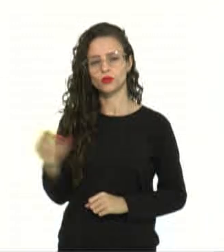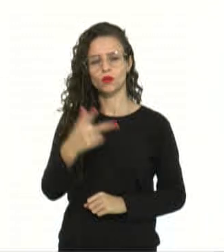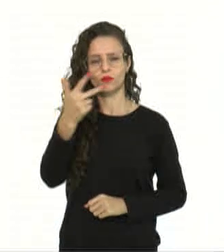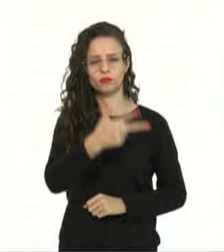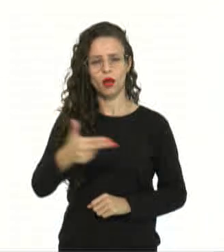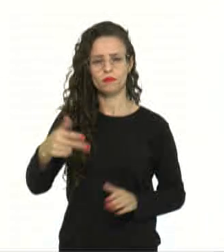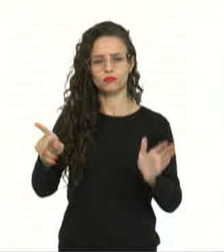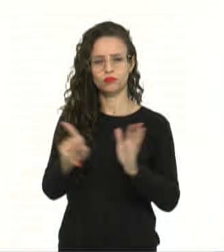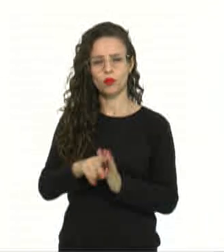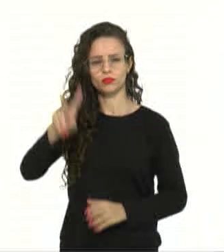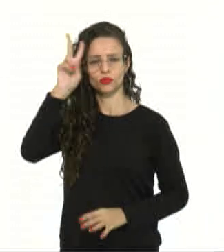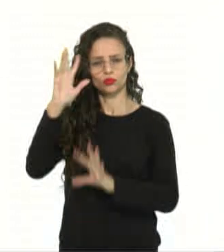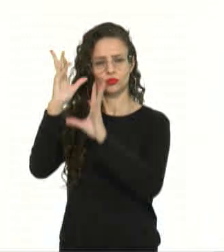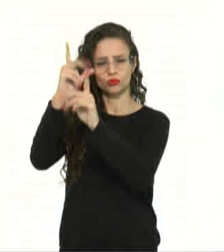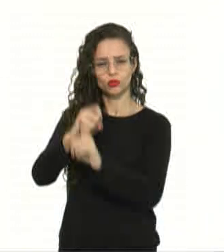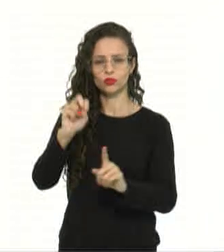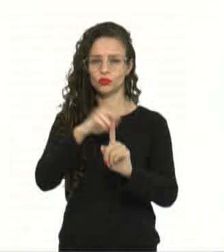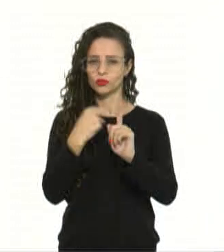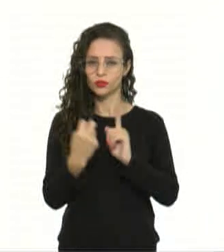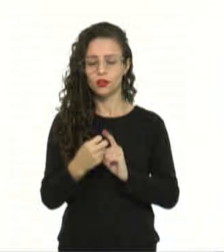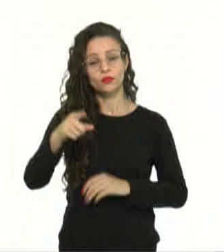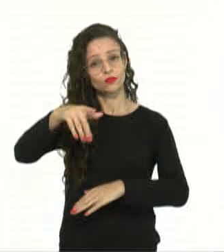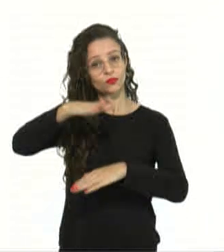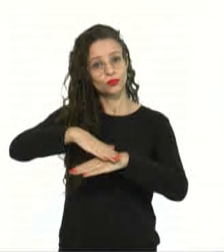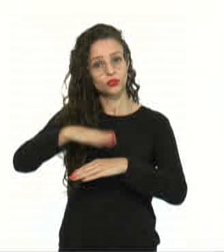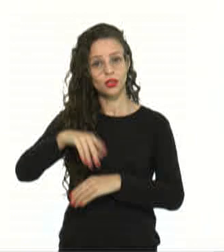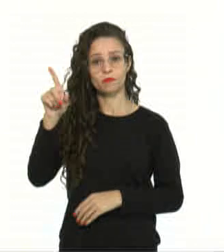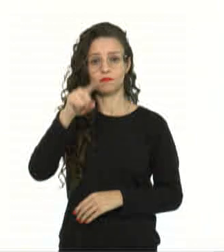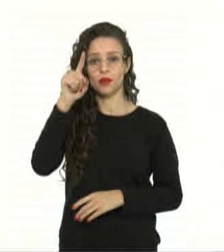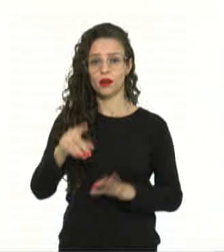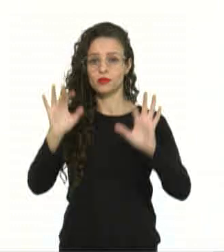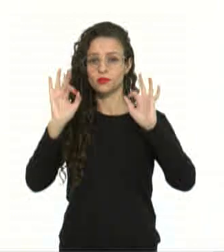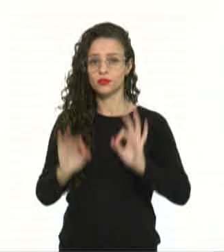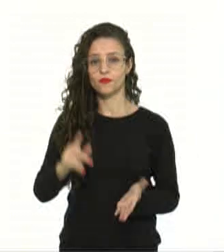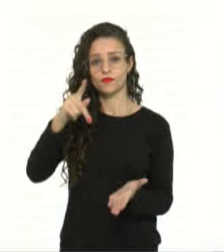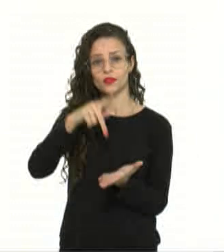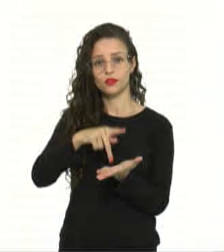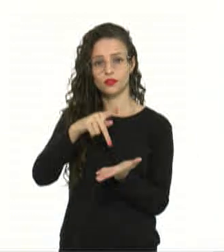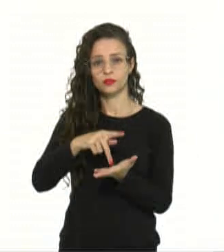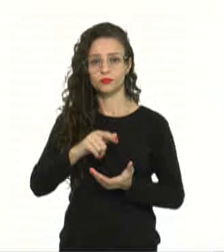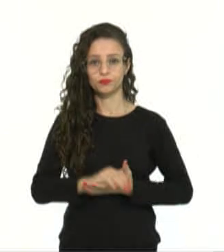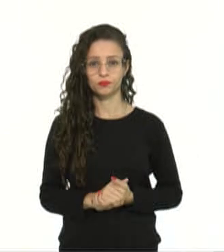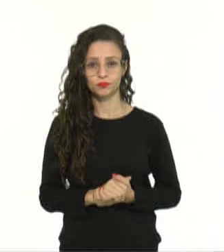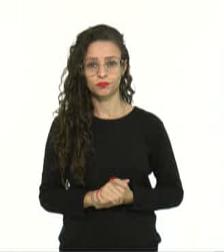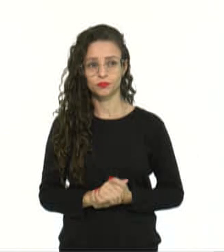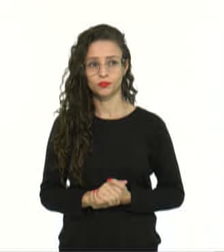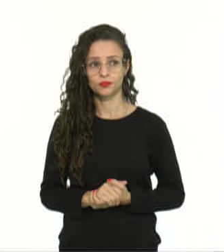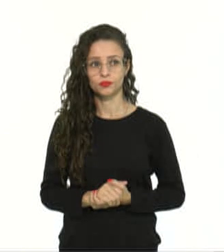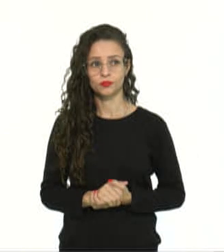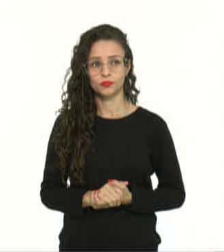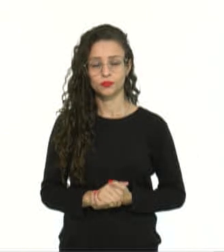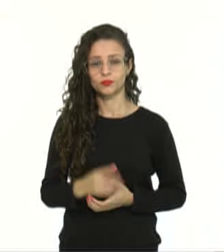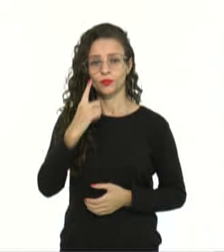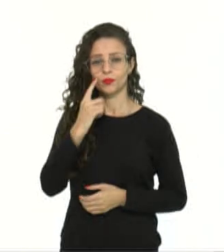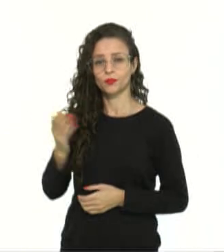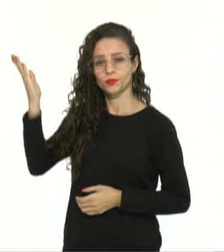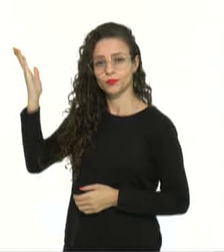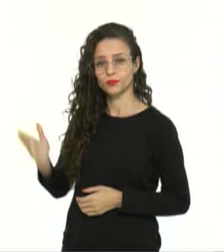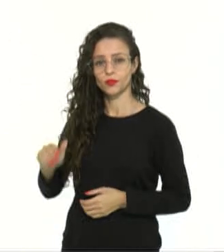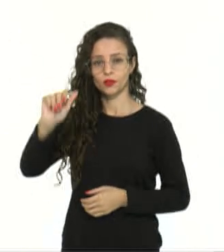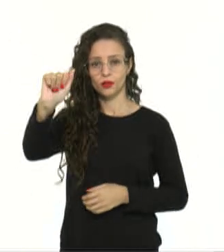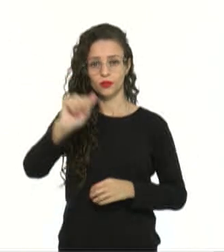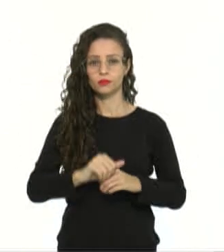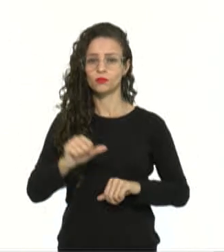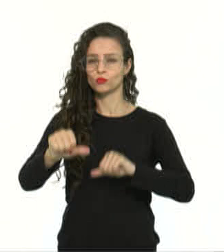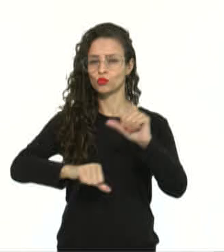da sociedade. Considerando esse aspecto, assinale a afirmação verdadeira. Então, olha lá. Letra A.